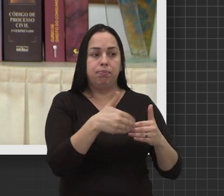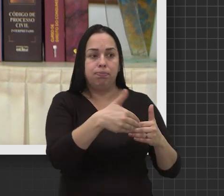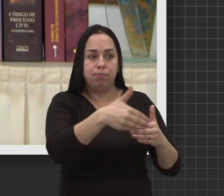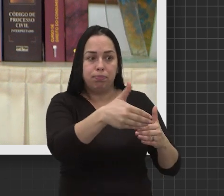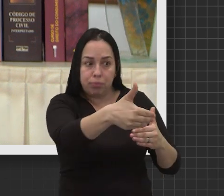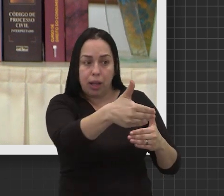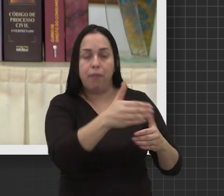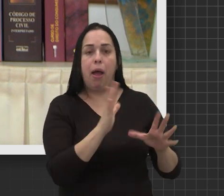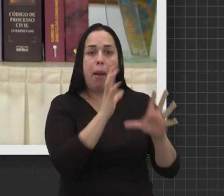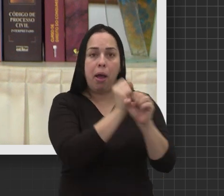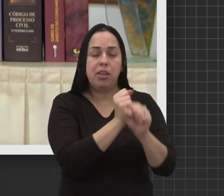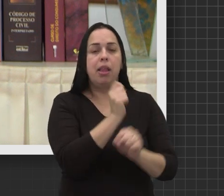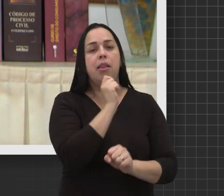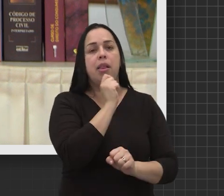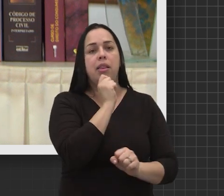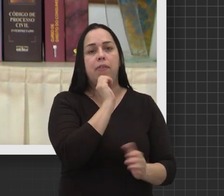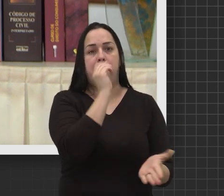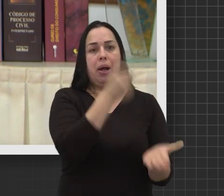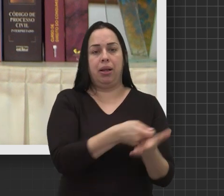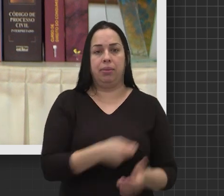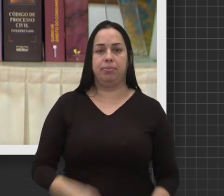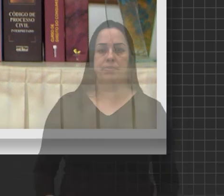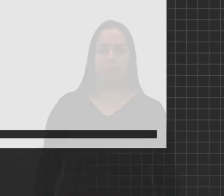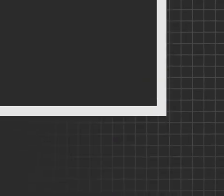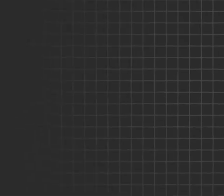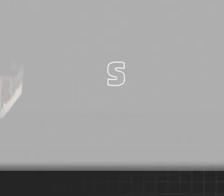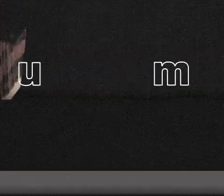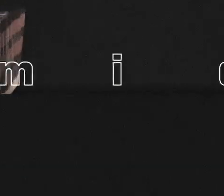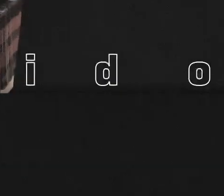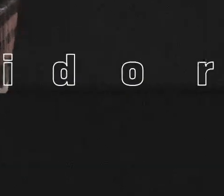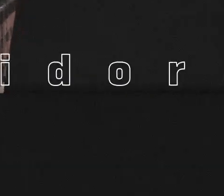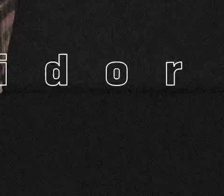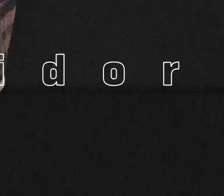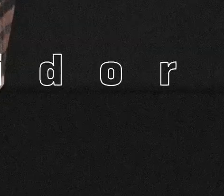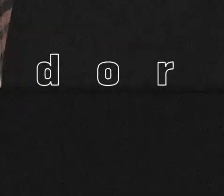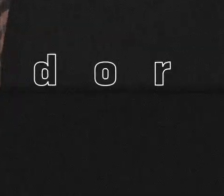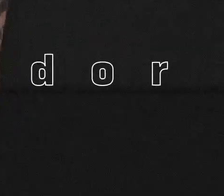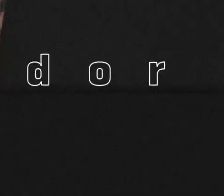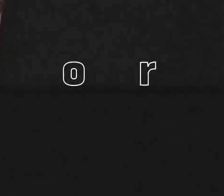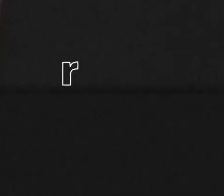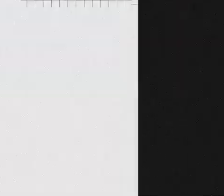que haveria de ser pago até o final do contrato.